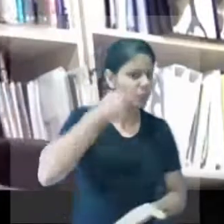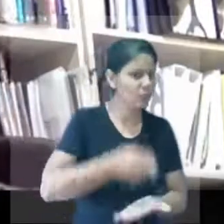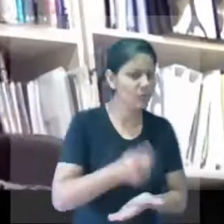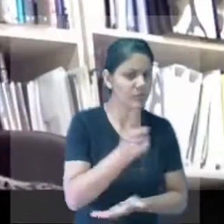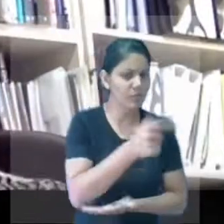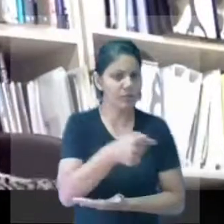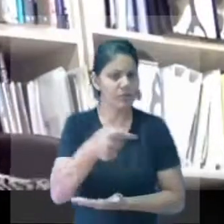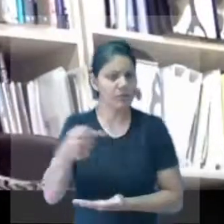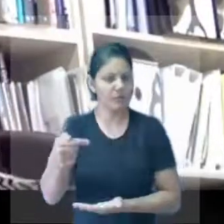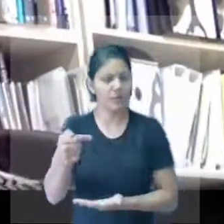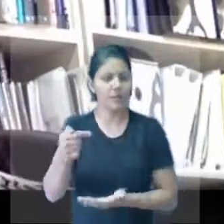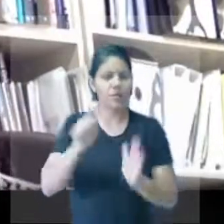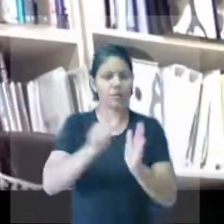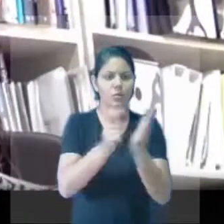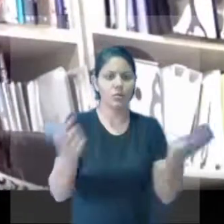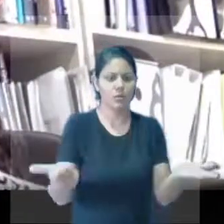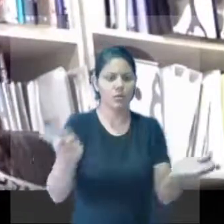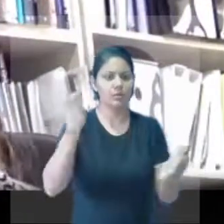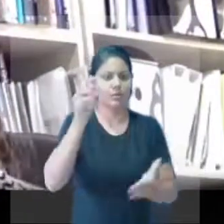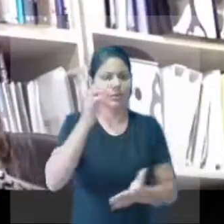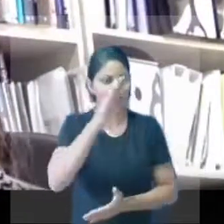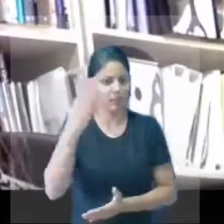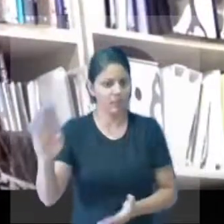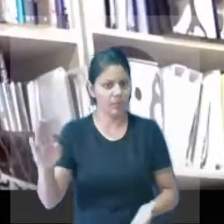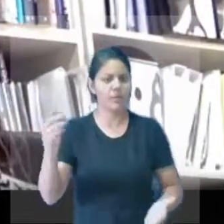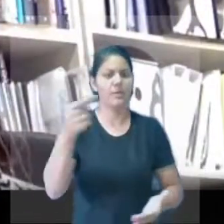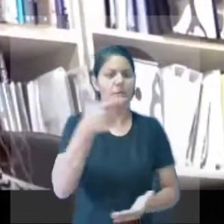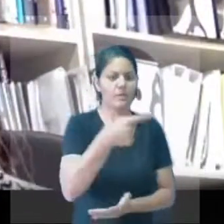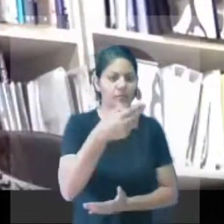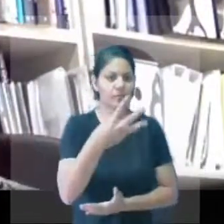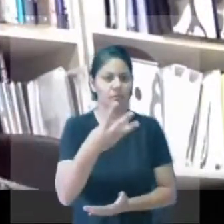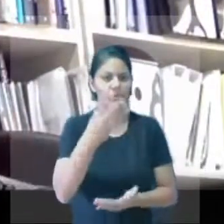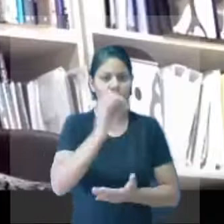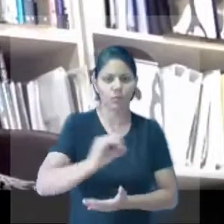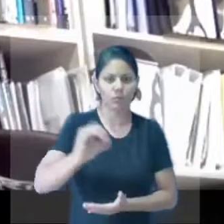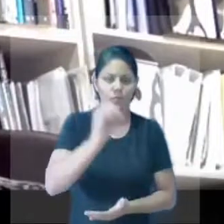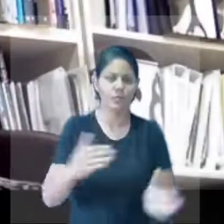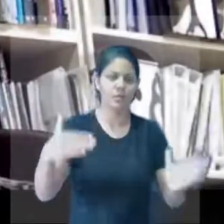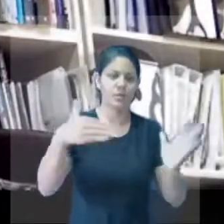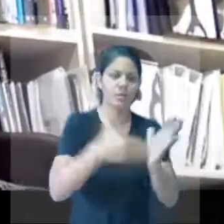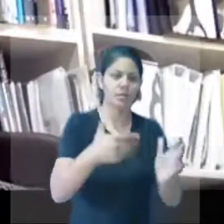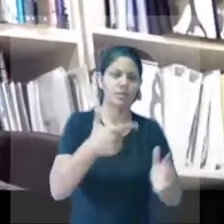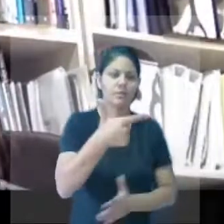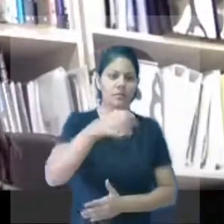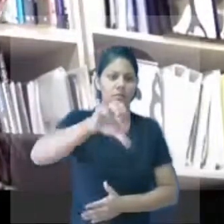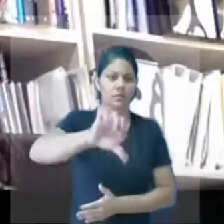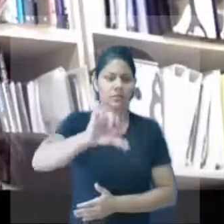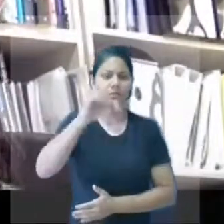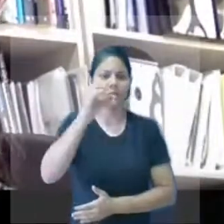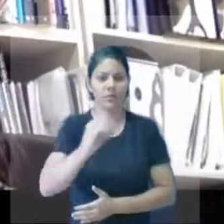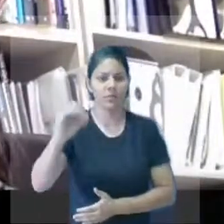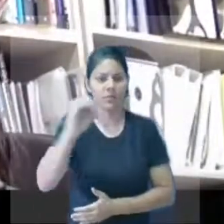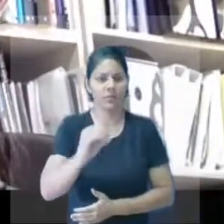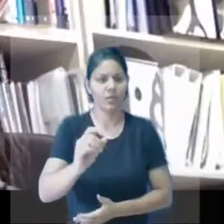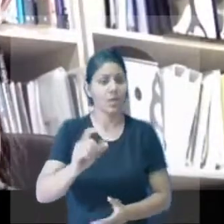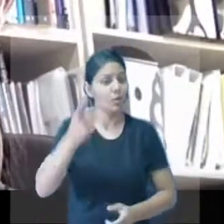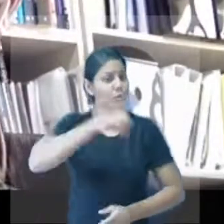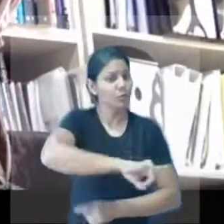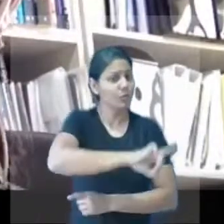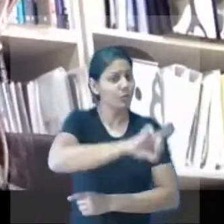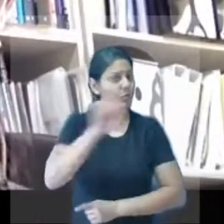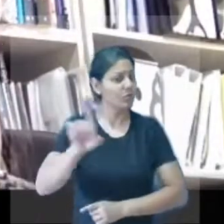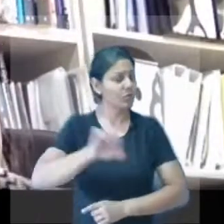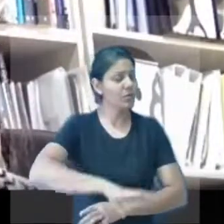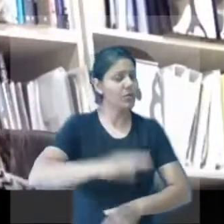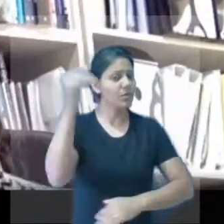com início em 23 de outubro e término em 29 do mesmo mês. Data consagrada como Dia Nacional do